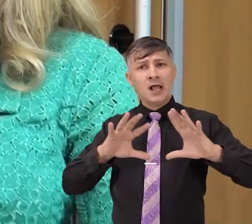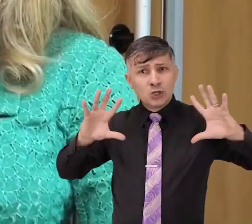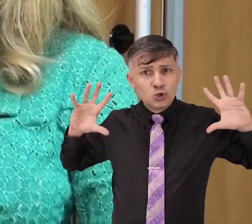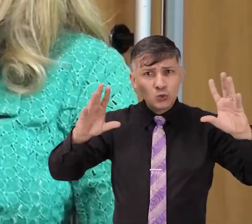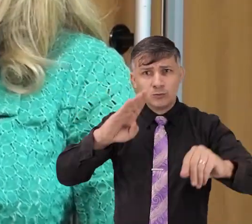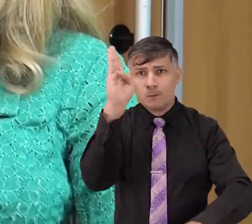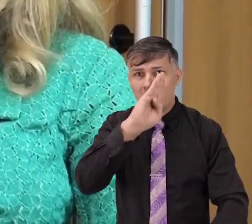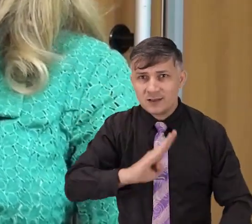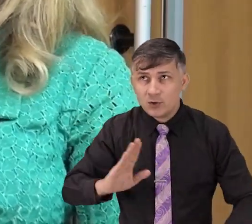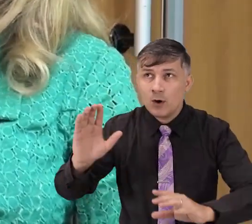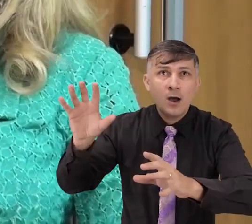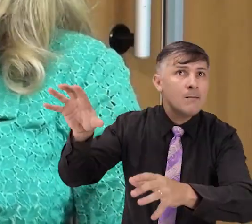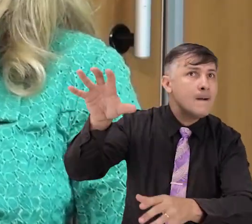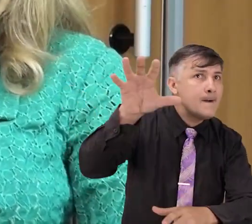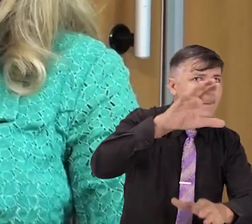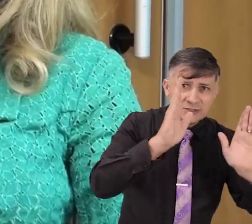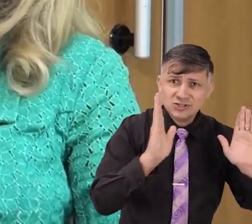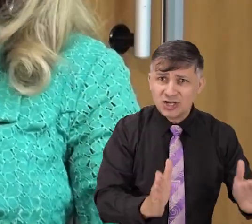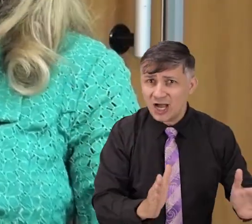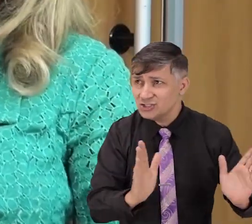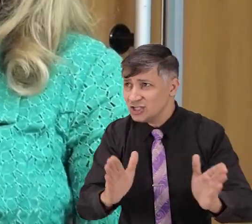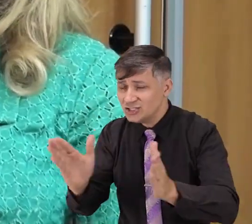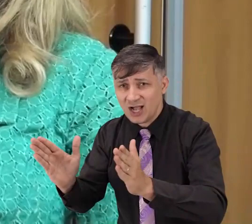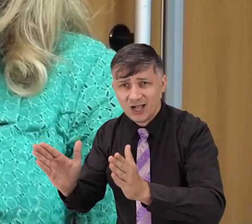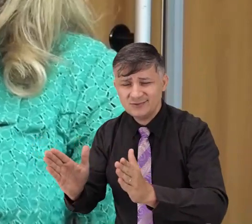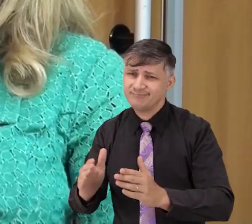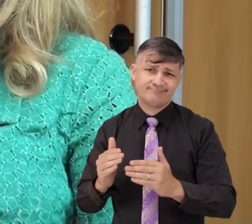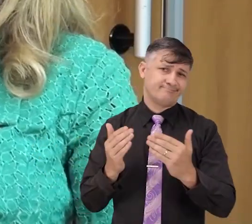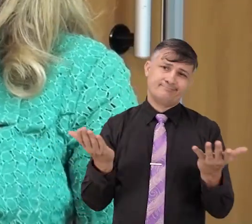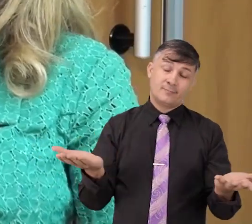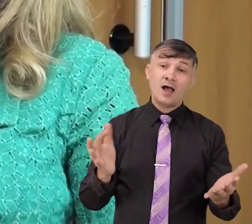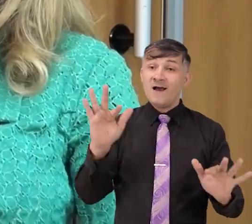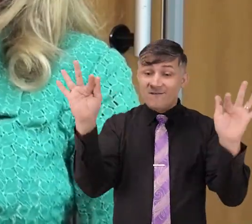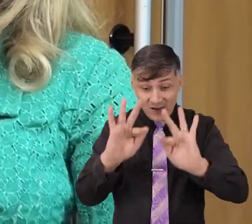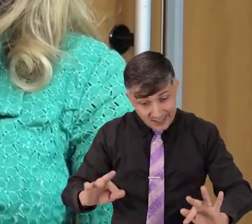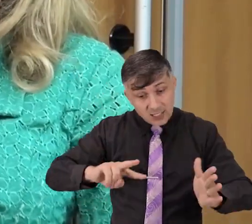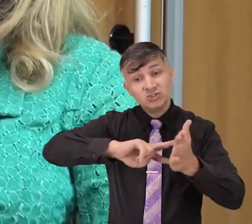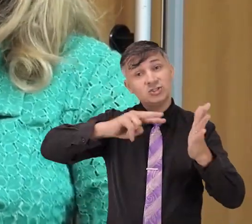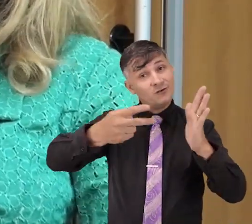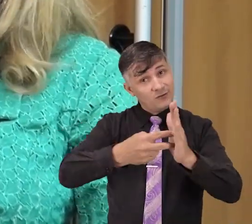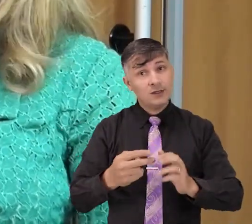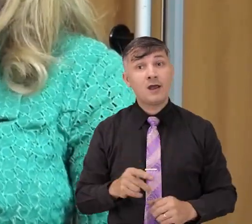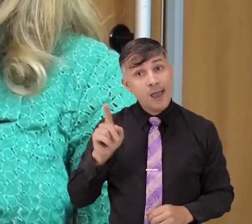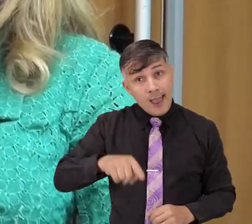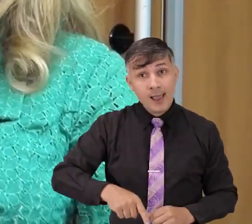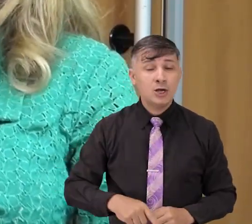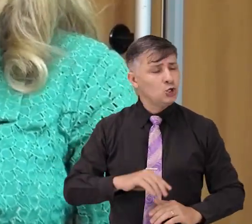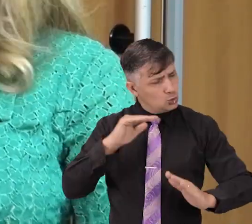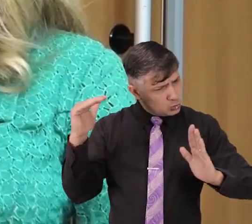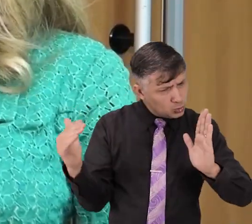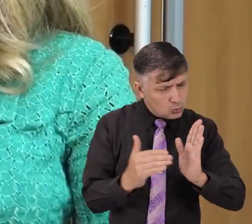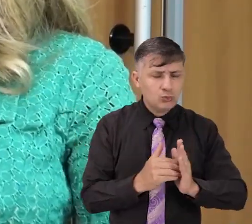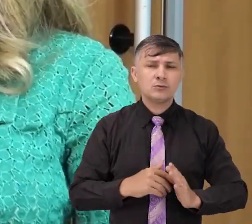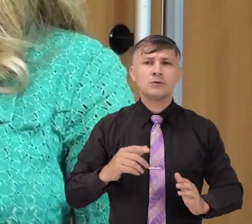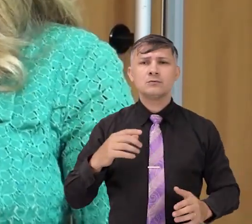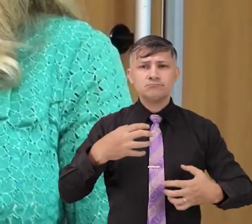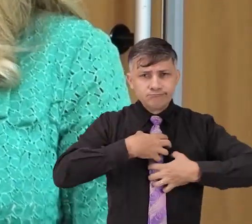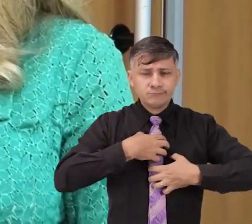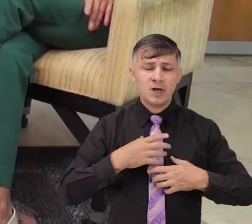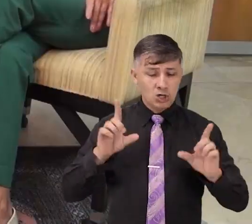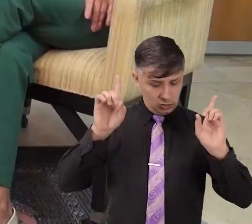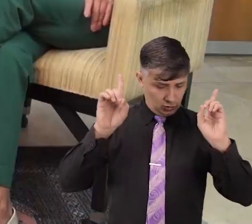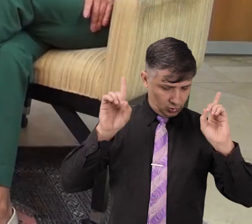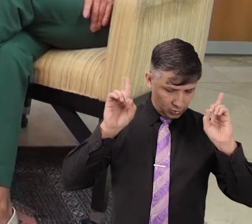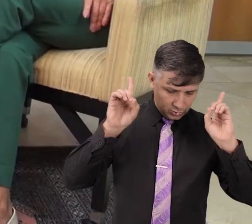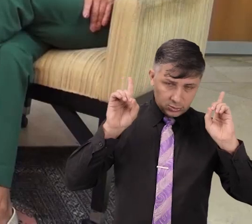precisa perseguir a felicidade. Felicidade, para mim, significa isso. É o pleno exercício dos nossos direitos sociais assegurados